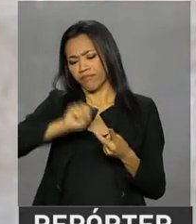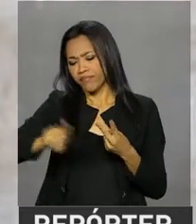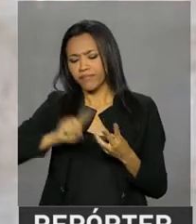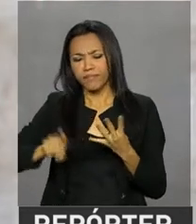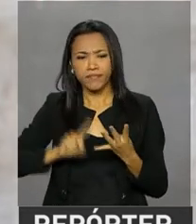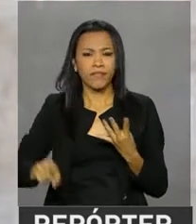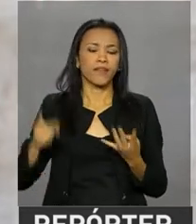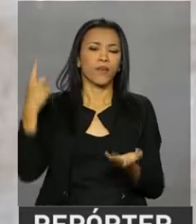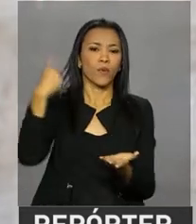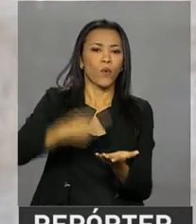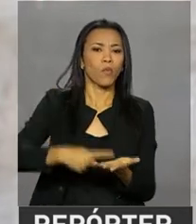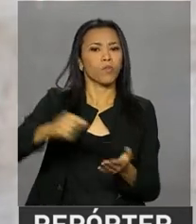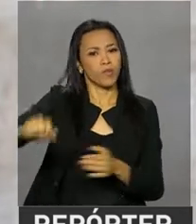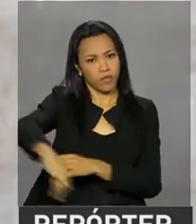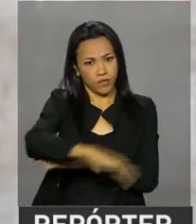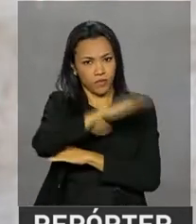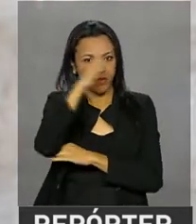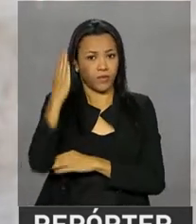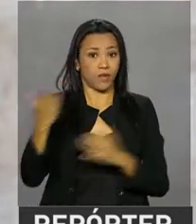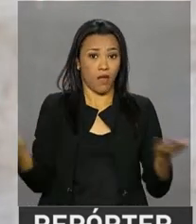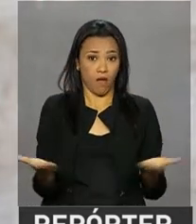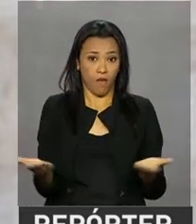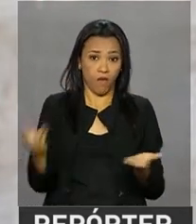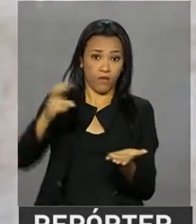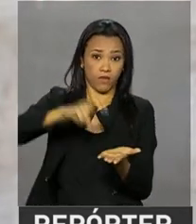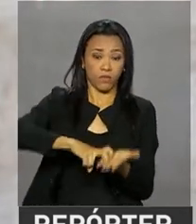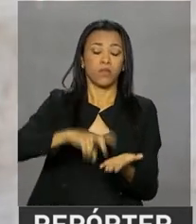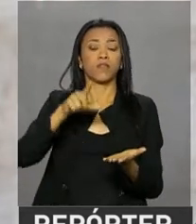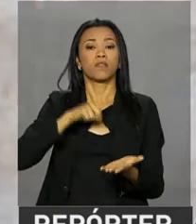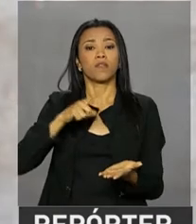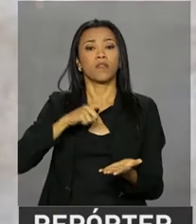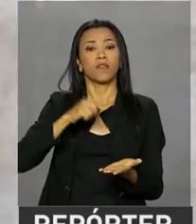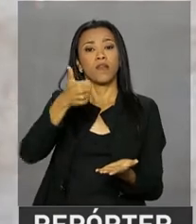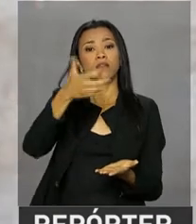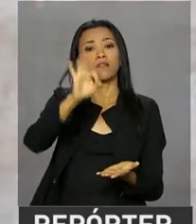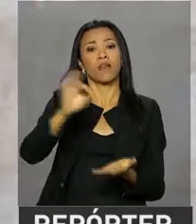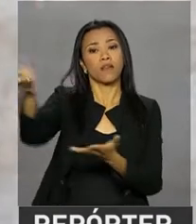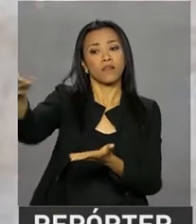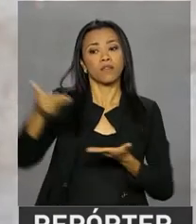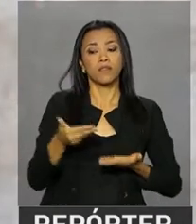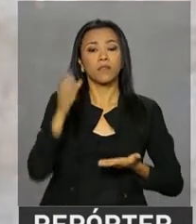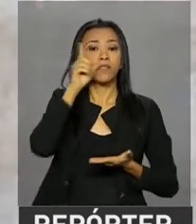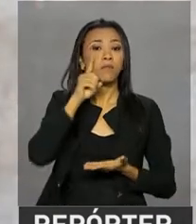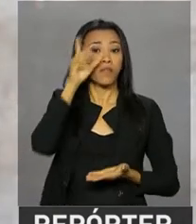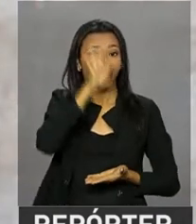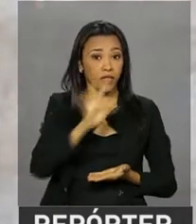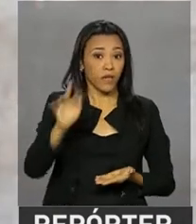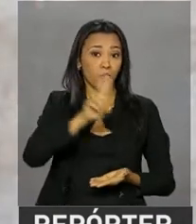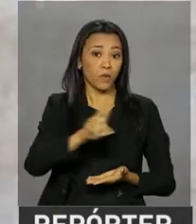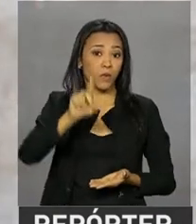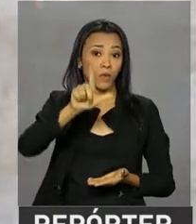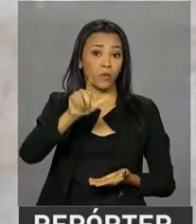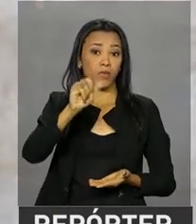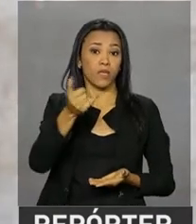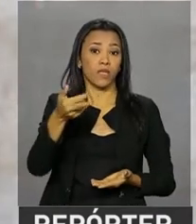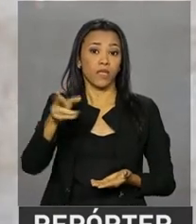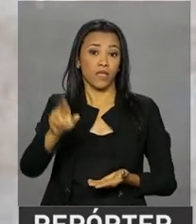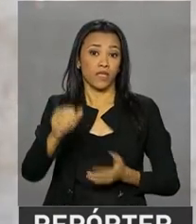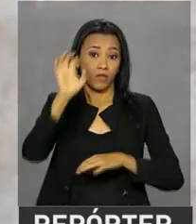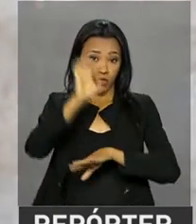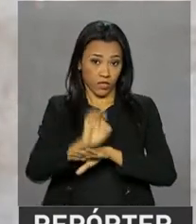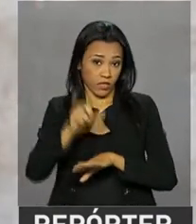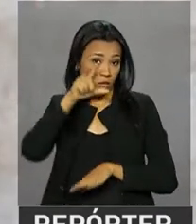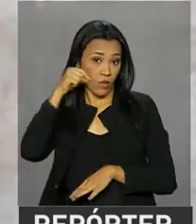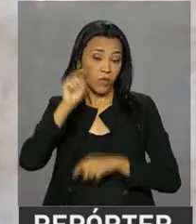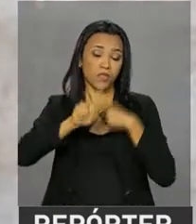ao longo do dia agora a partir das 10 horas da manhã ele recebe no palácio do planalto deputado federal arthur lira de alagoas logo na seqüência às